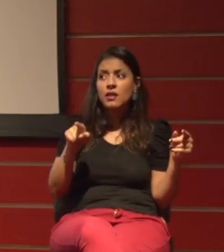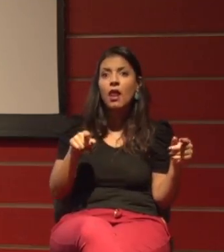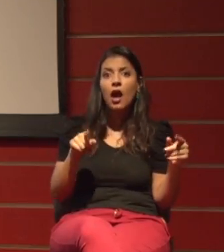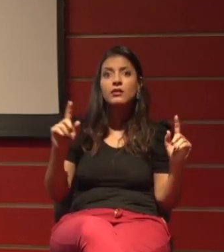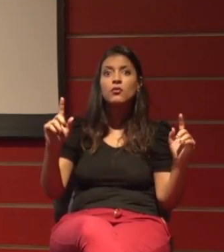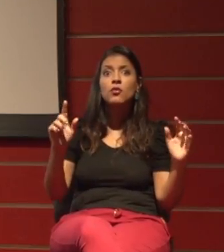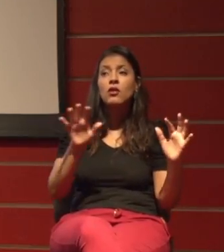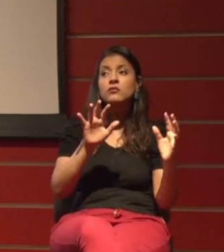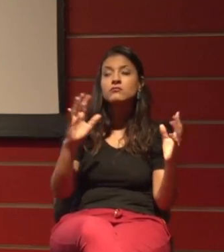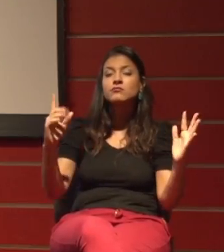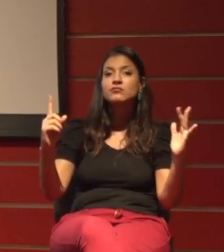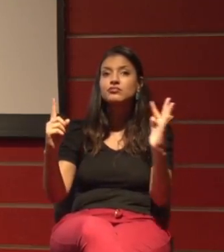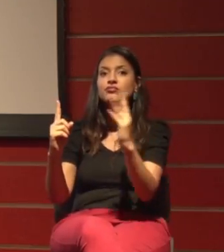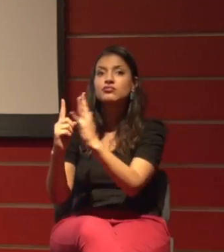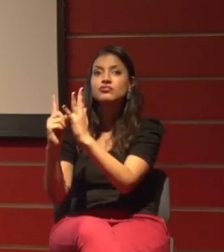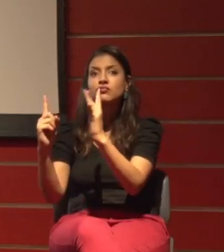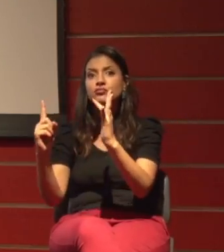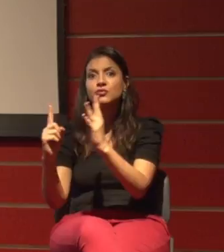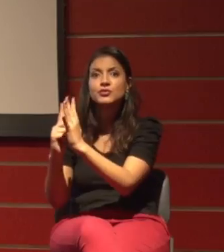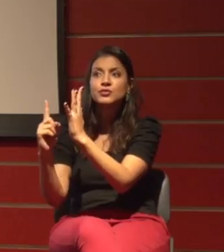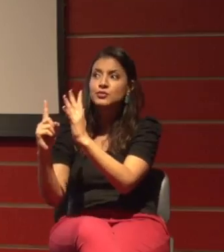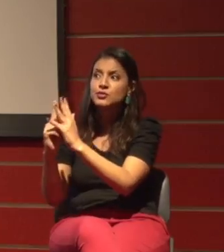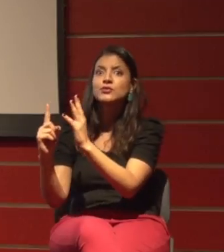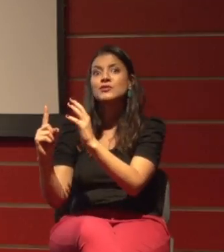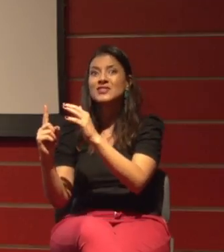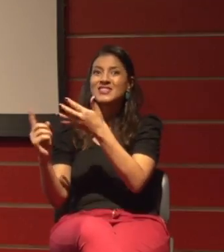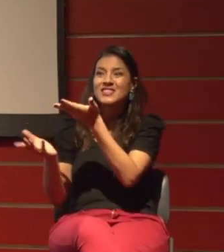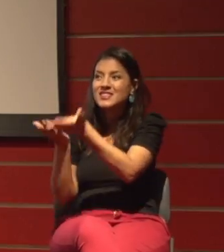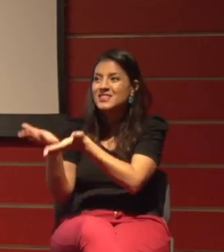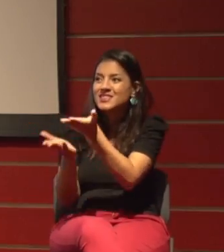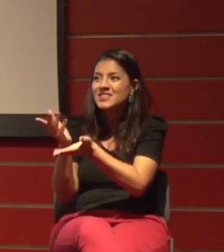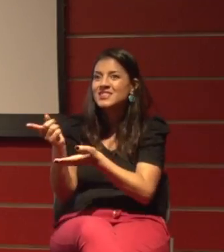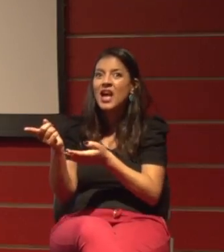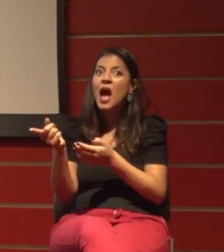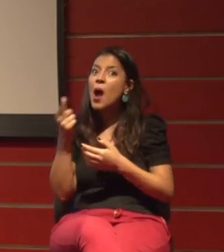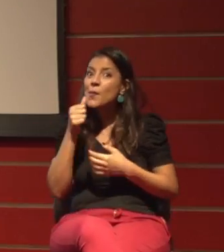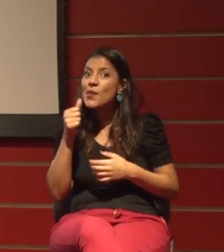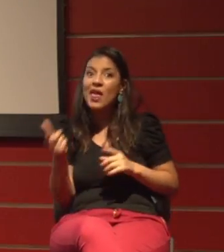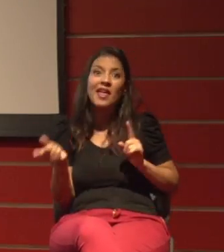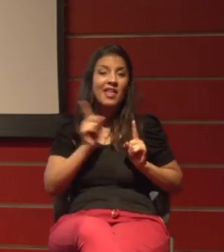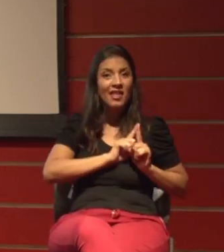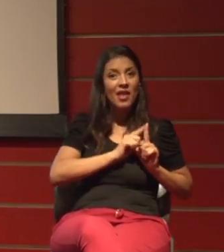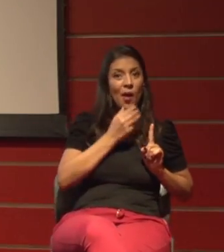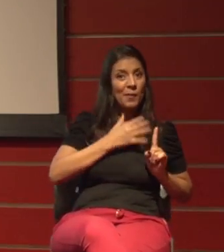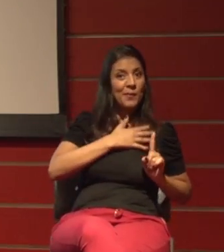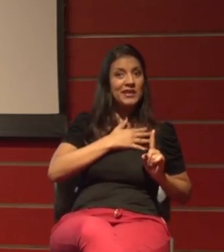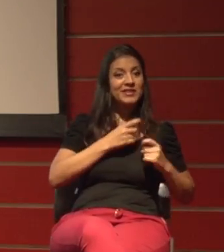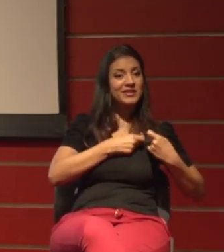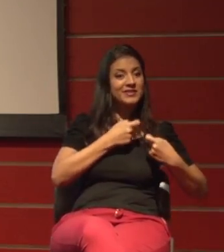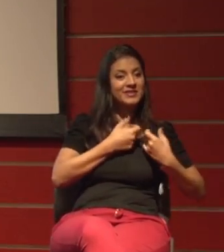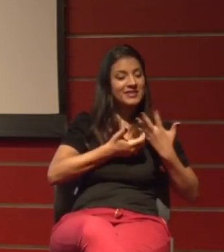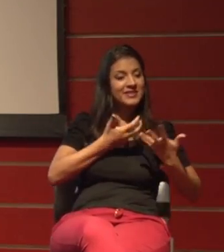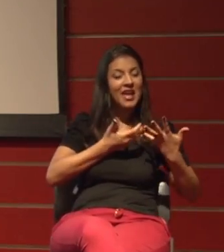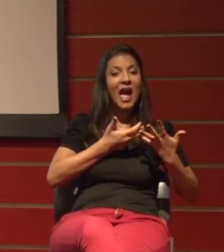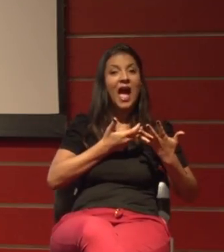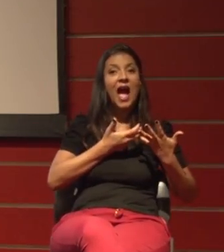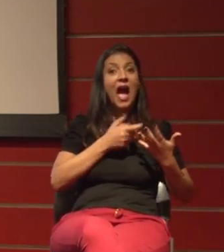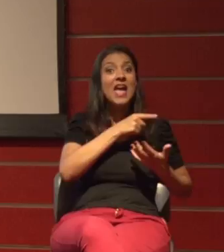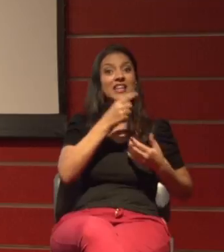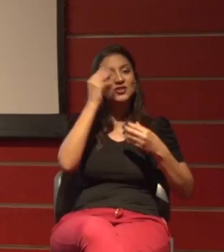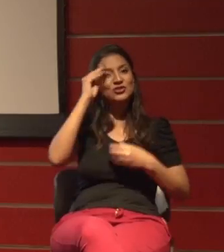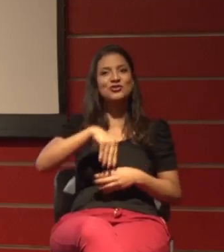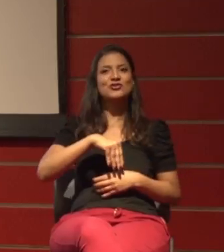seja a Geni ali foi pro sacrifício e eh eh por uma pela cidade aí no caso